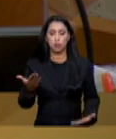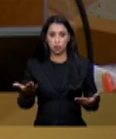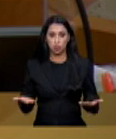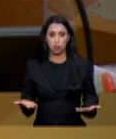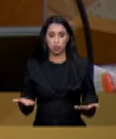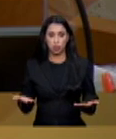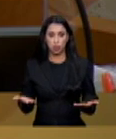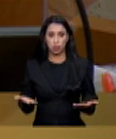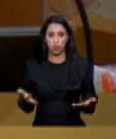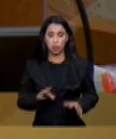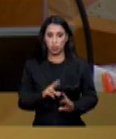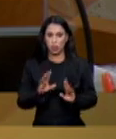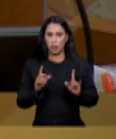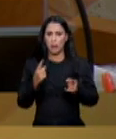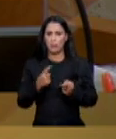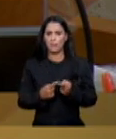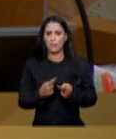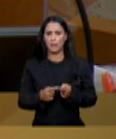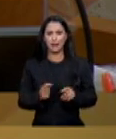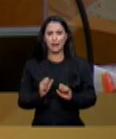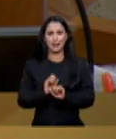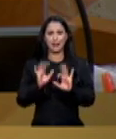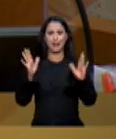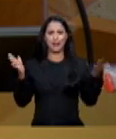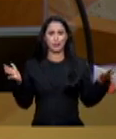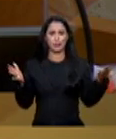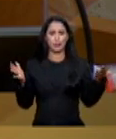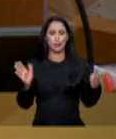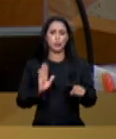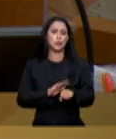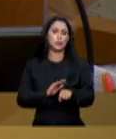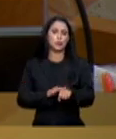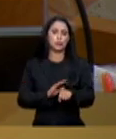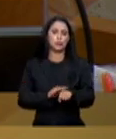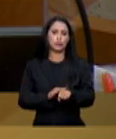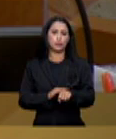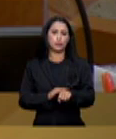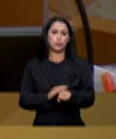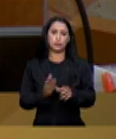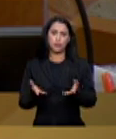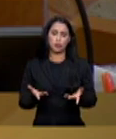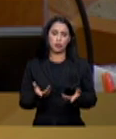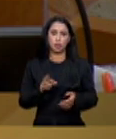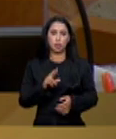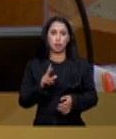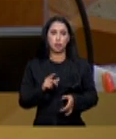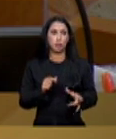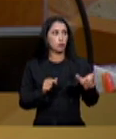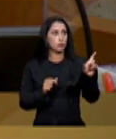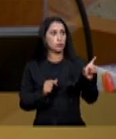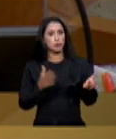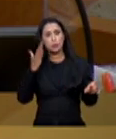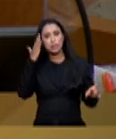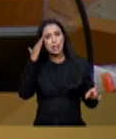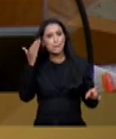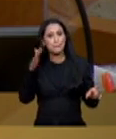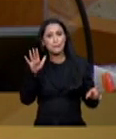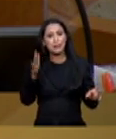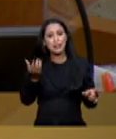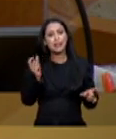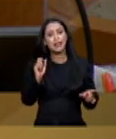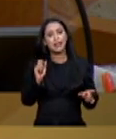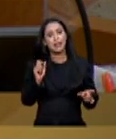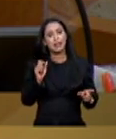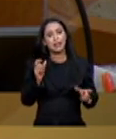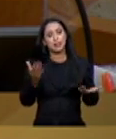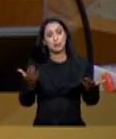não, está posta, não é... Claro, a partir do momento que você já se identifica, sabe... obviamente que não claro, se cuida